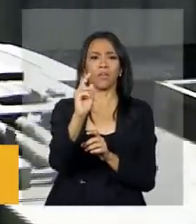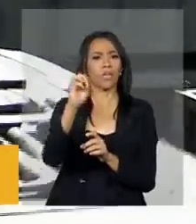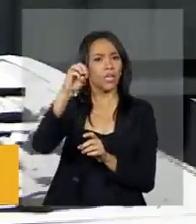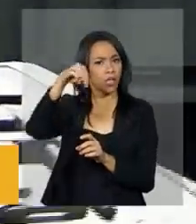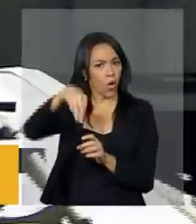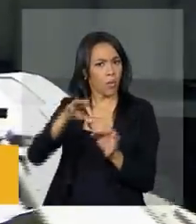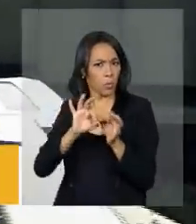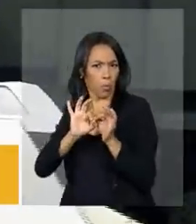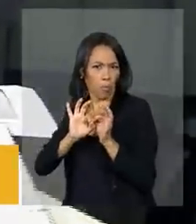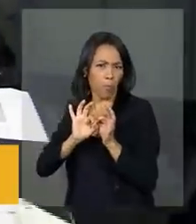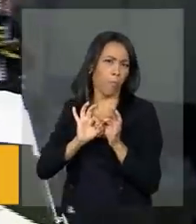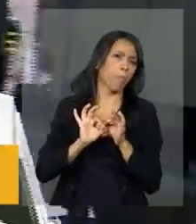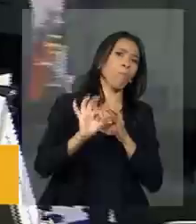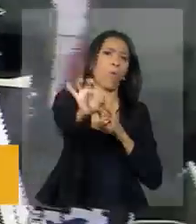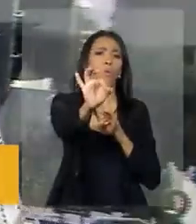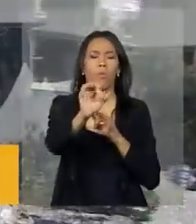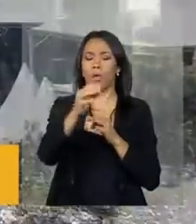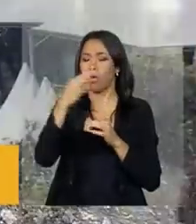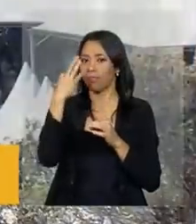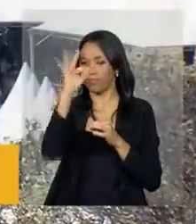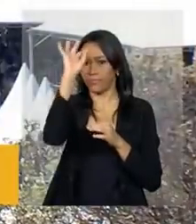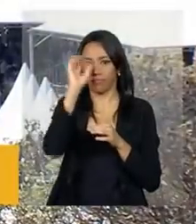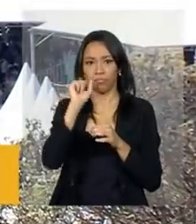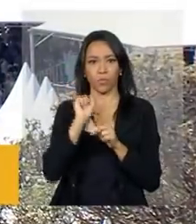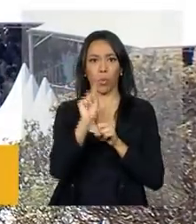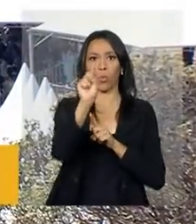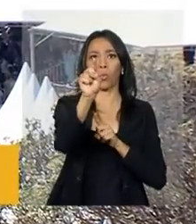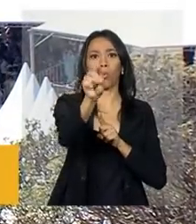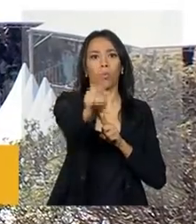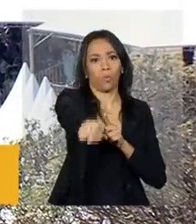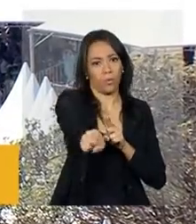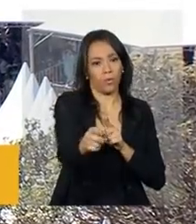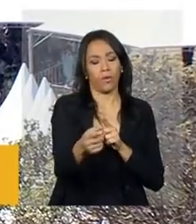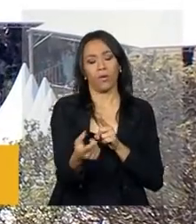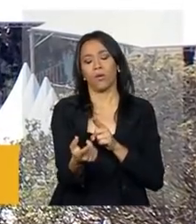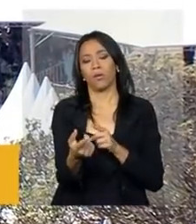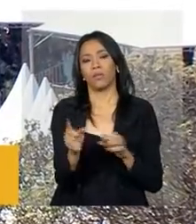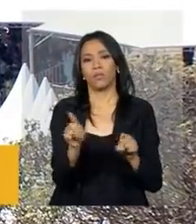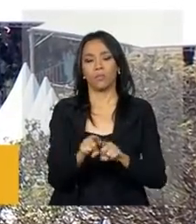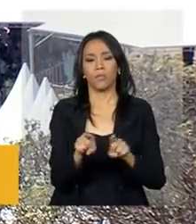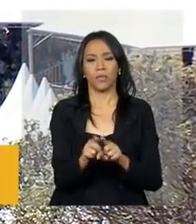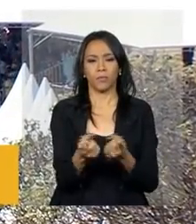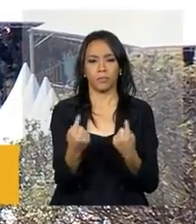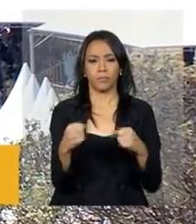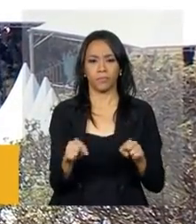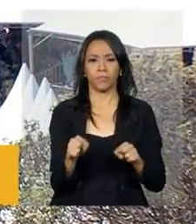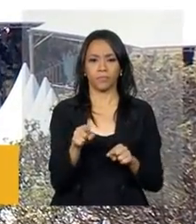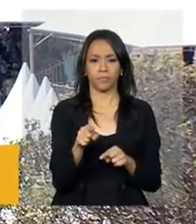conferiria o maior poder de letalidade, né? E